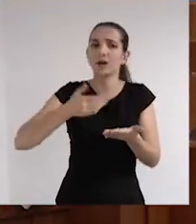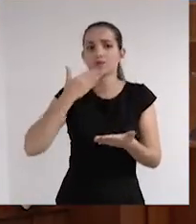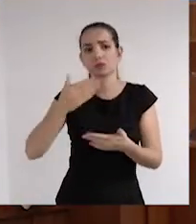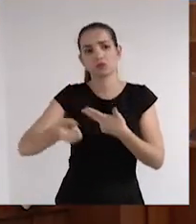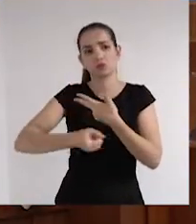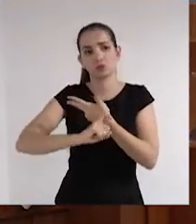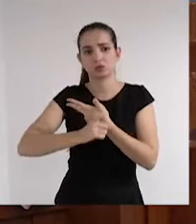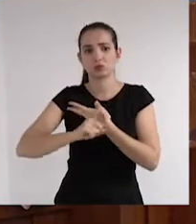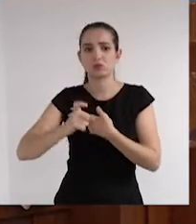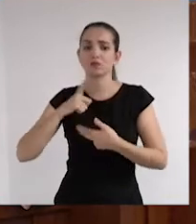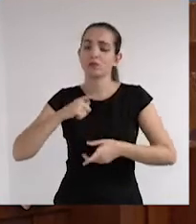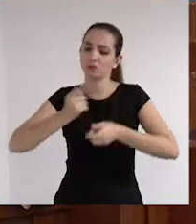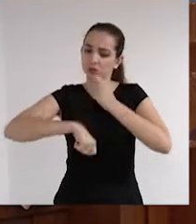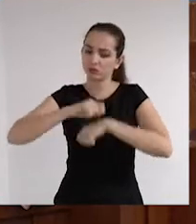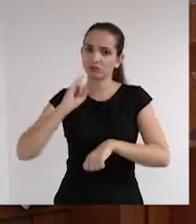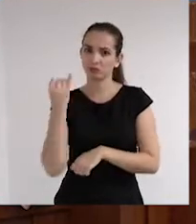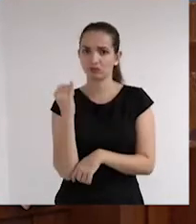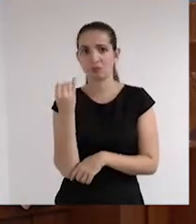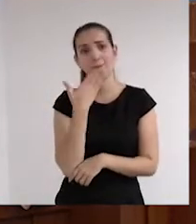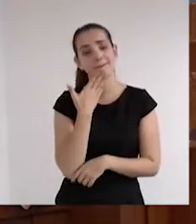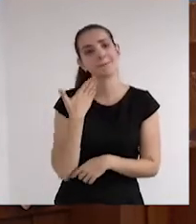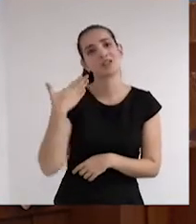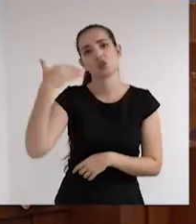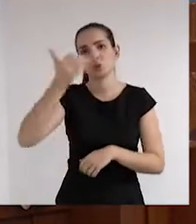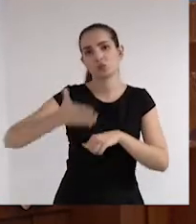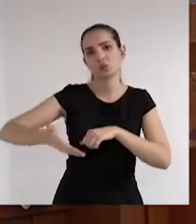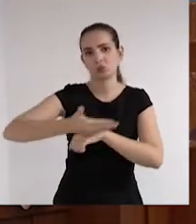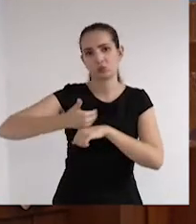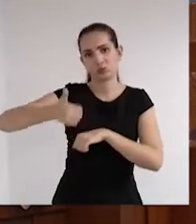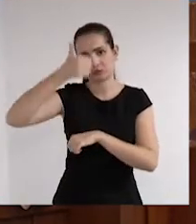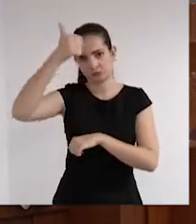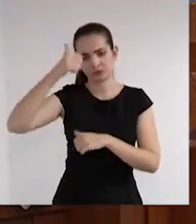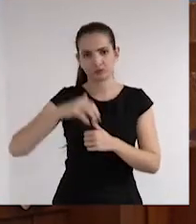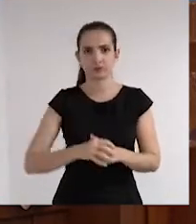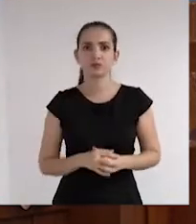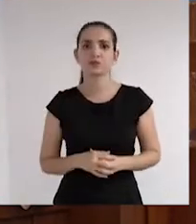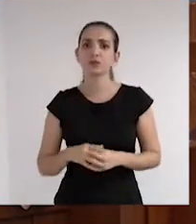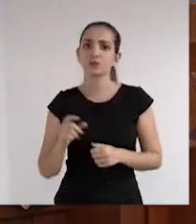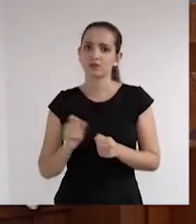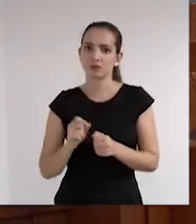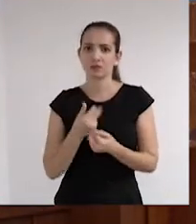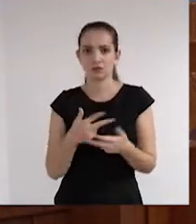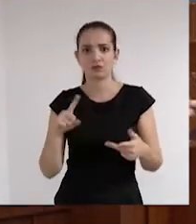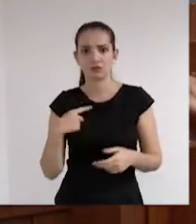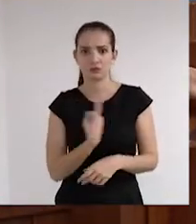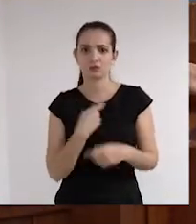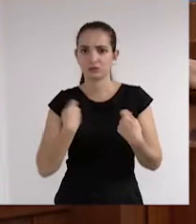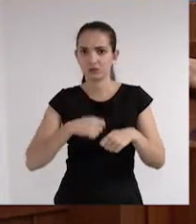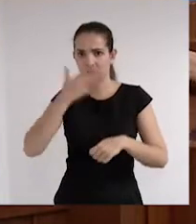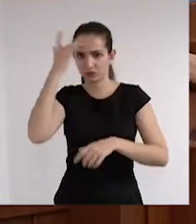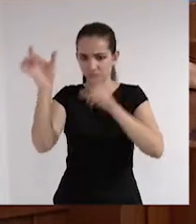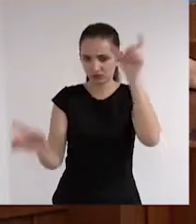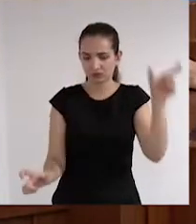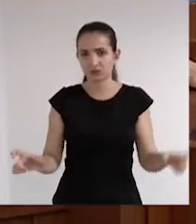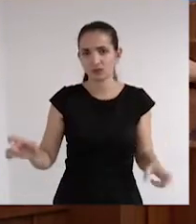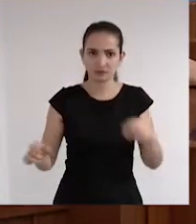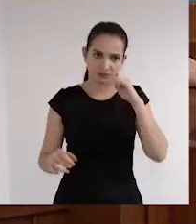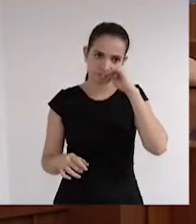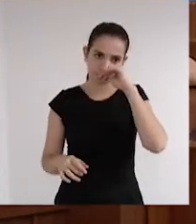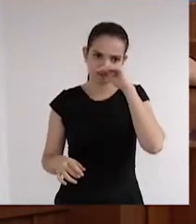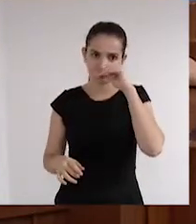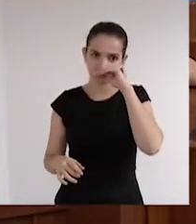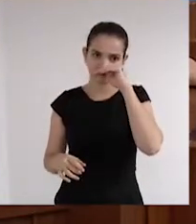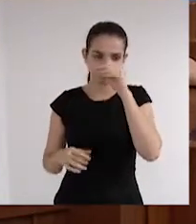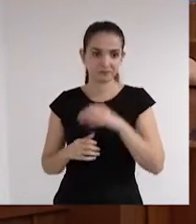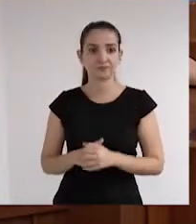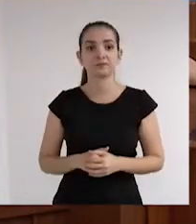uma gestão tributária da melhor qualidade. E, para fazer isso, nós precisamos de gente. Nós precisamos, logicamente,